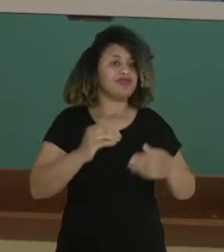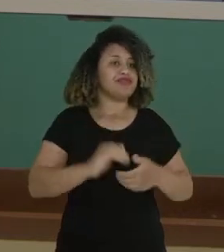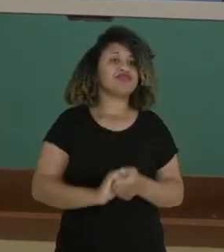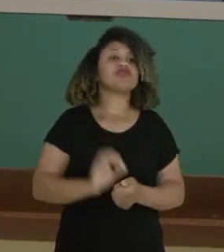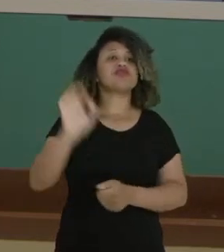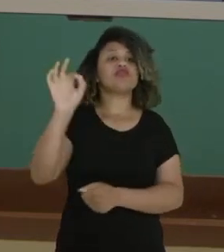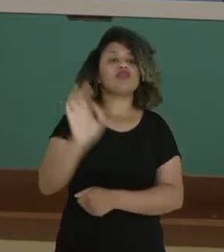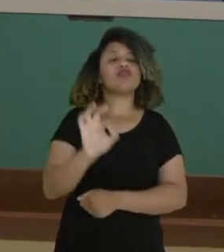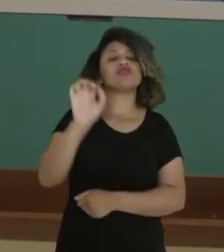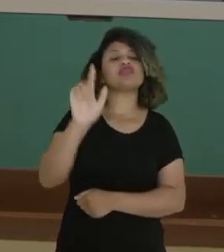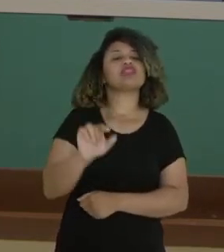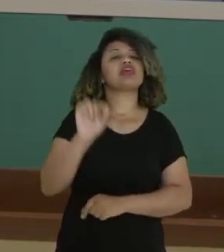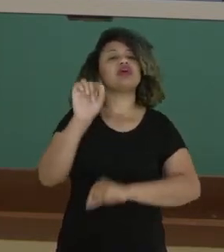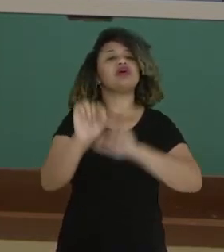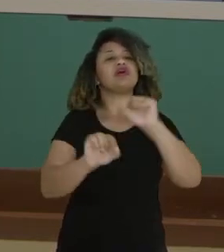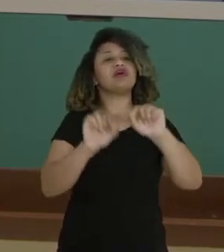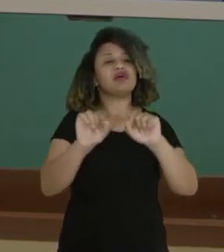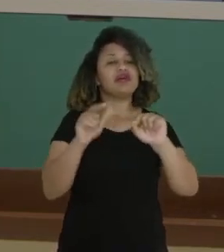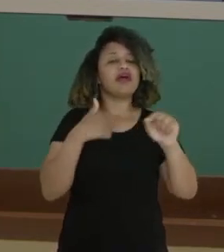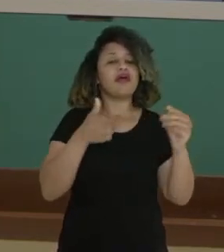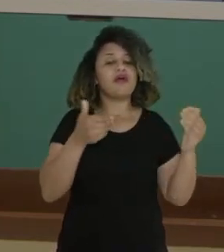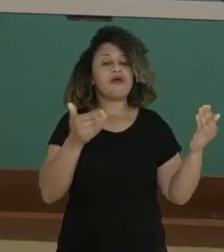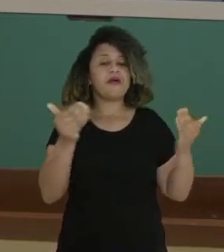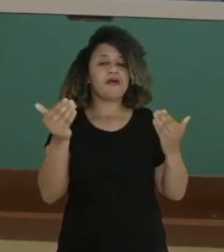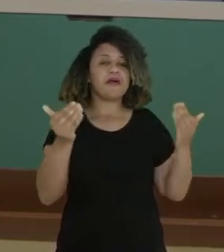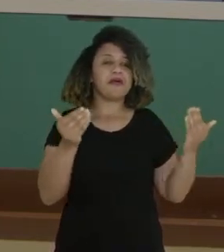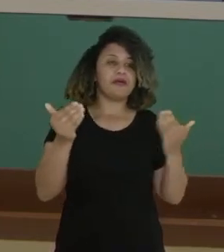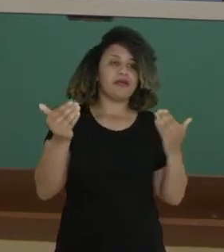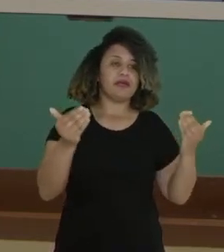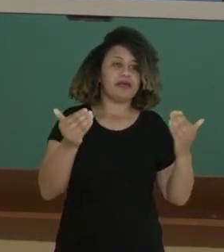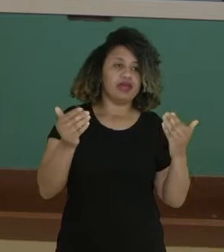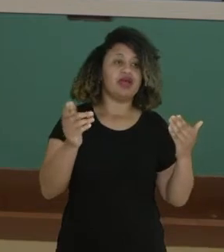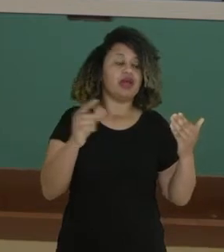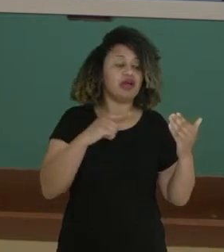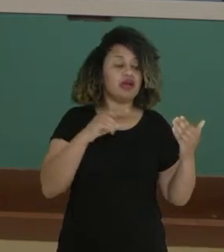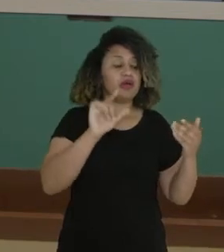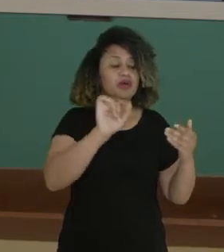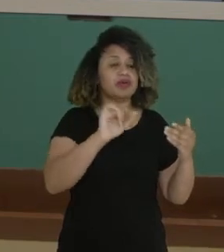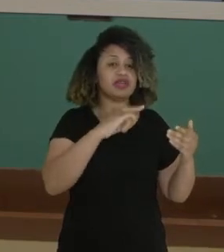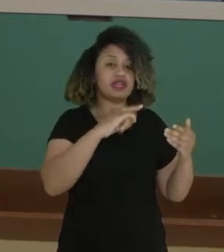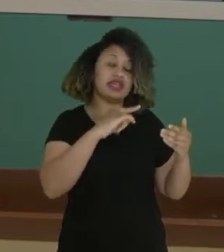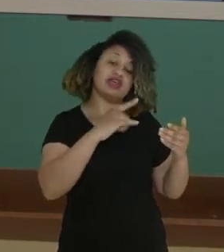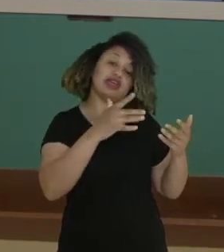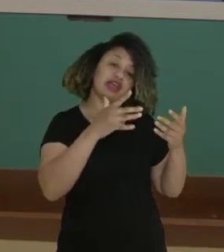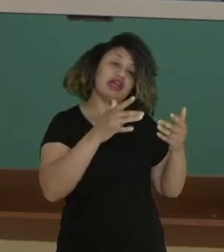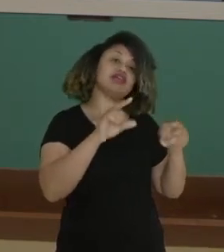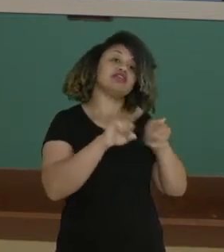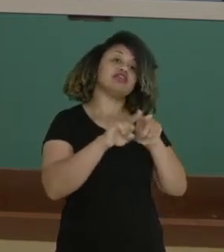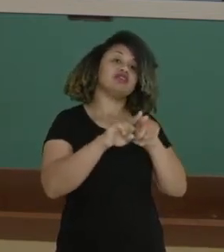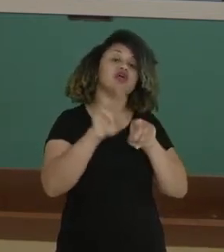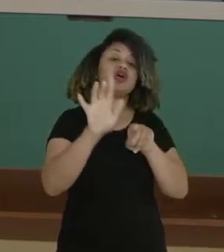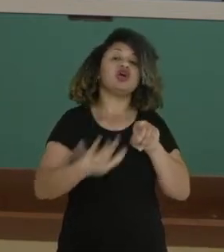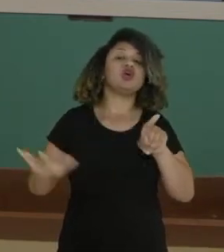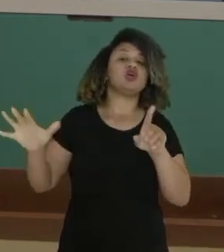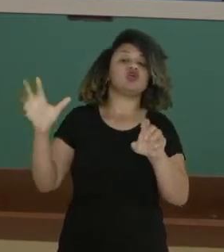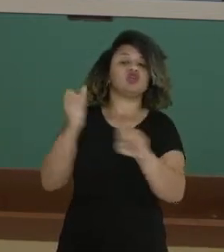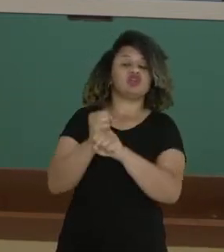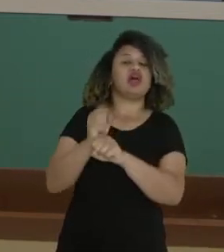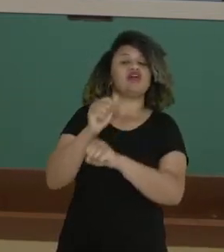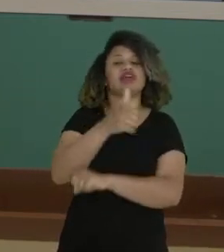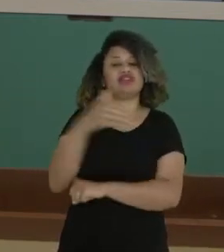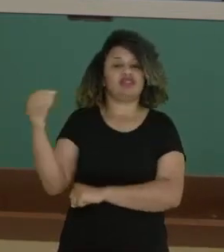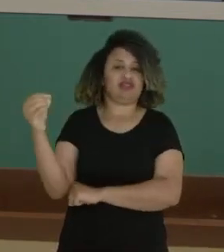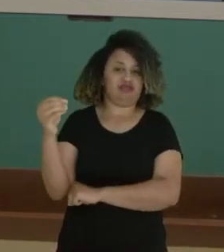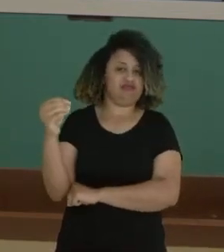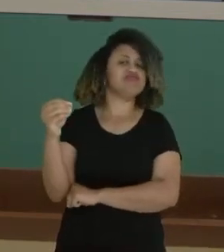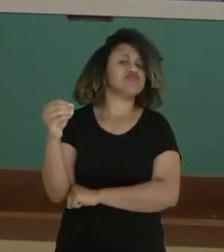uma razão, gente, é uma comparação entre a parte considerada e um total de 100 partes.